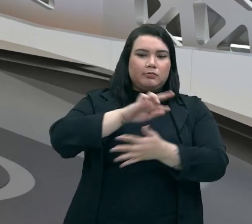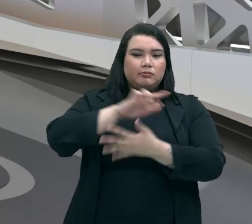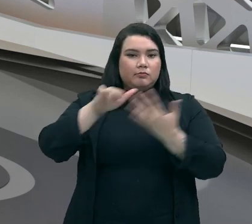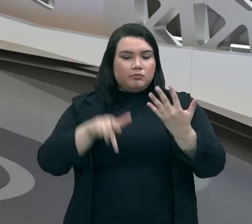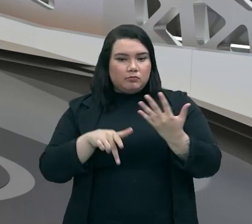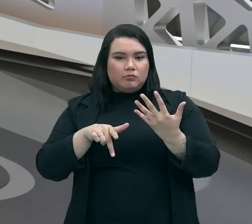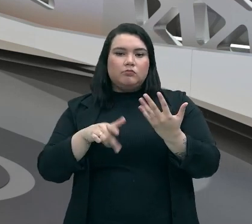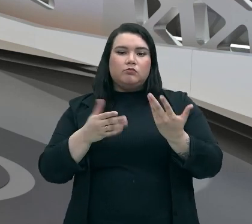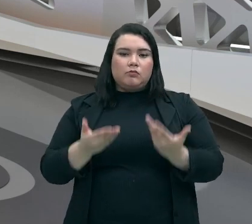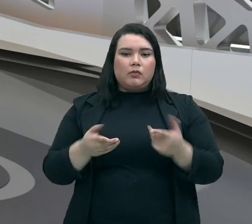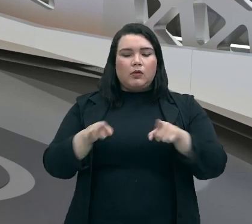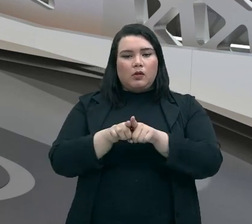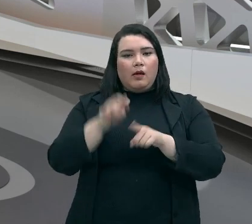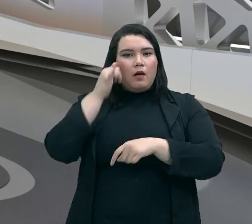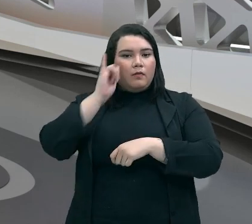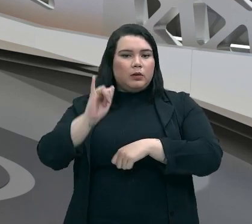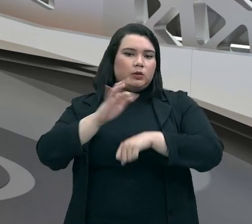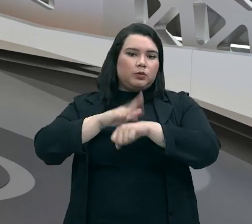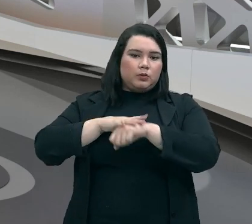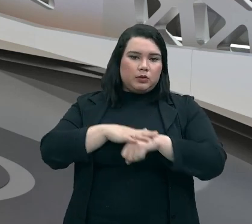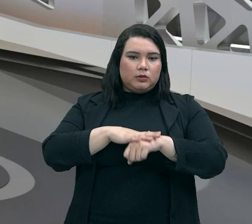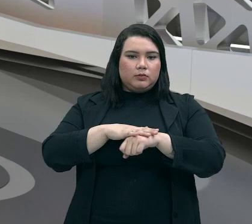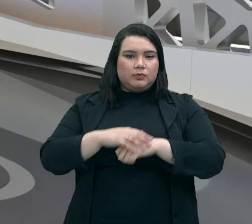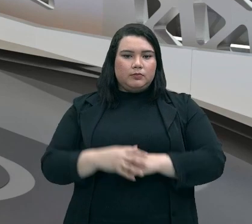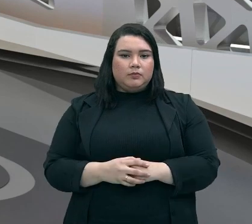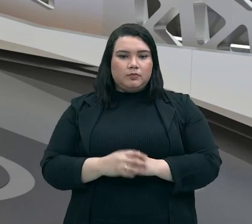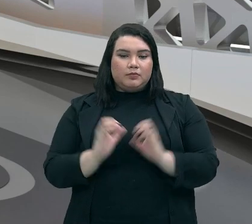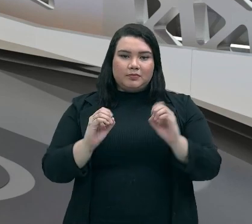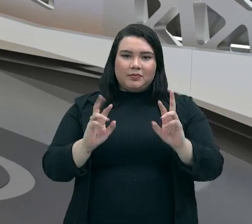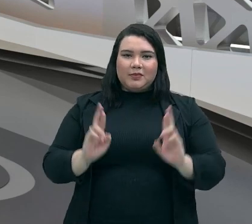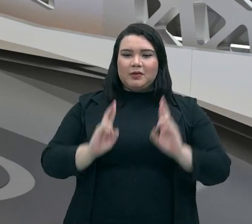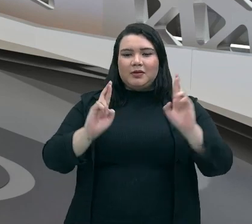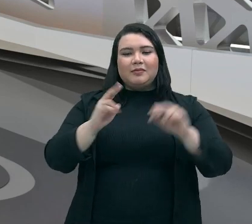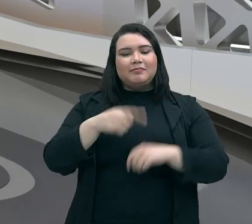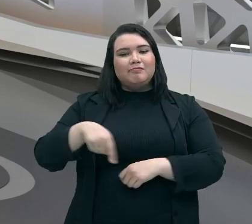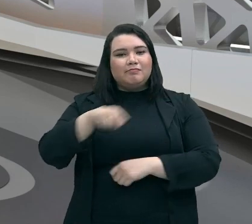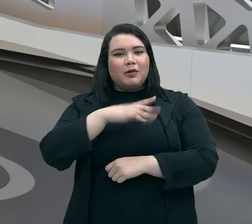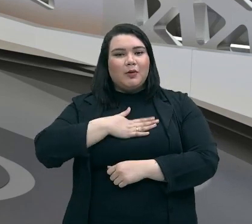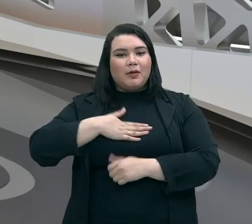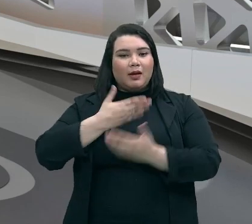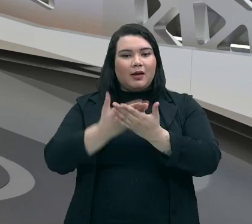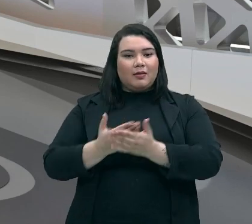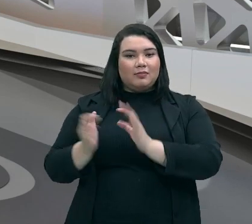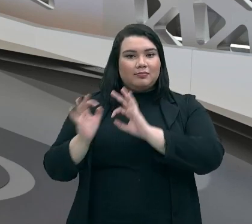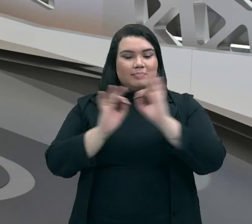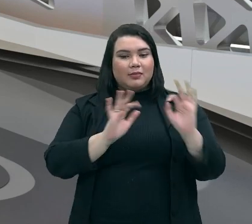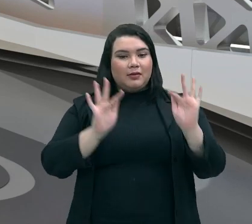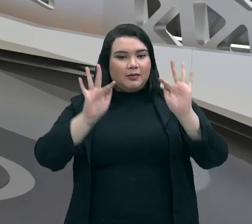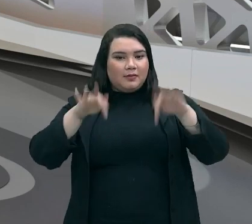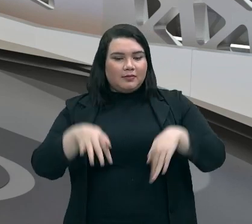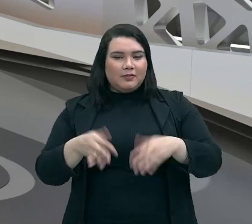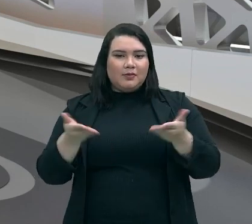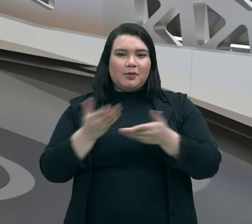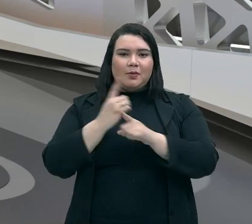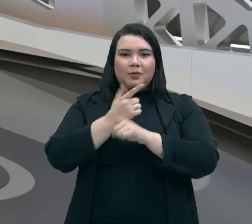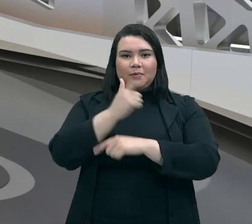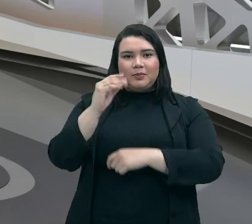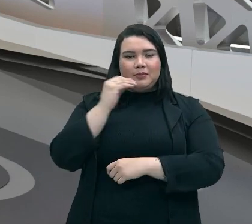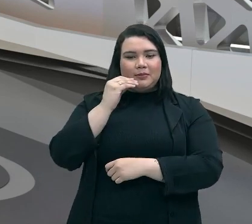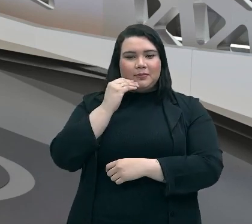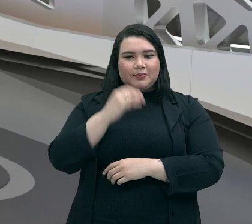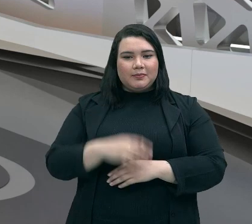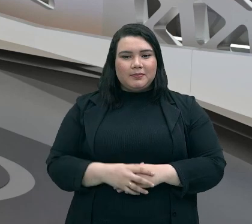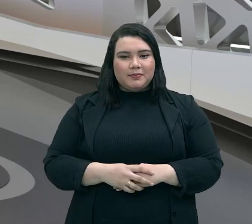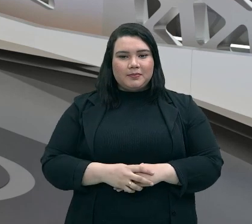ajuda a não desenvolver essas doenças. Certo, muito bom. Espero que vocês tenham gostado da aula de hoje. A gente finaliza por aqui. Até uma próxima.